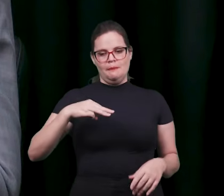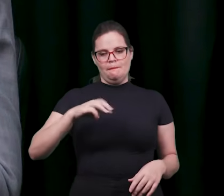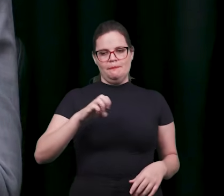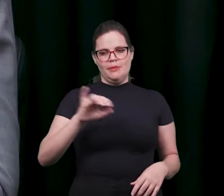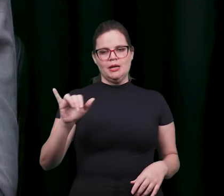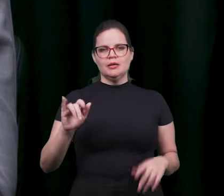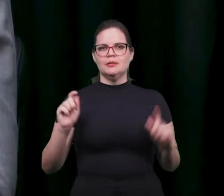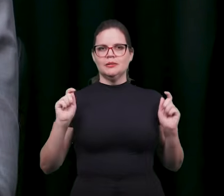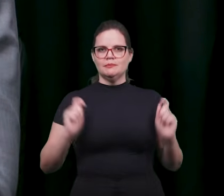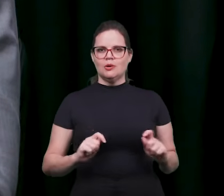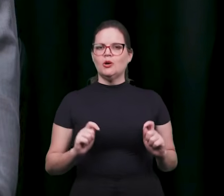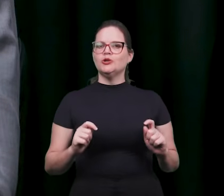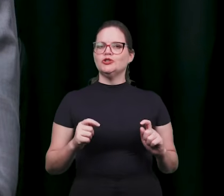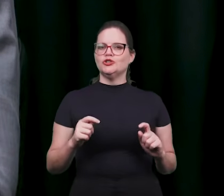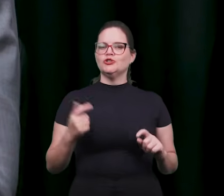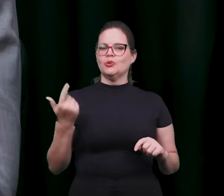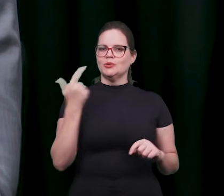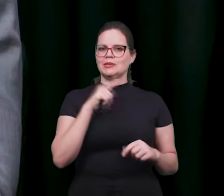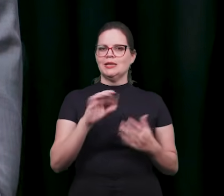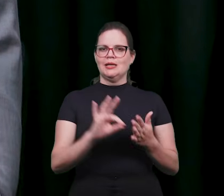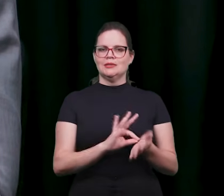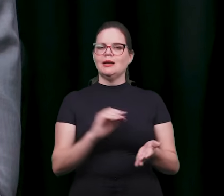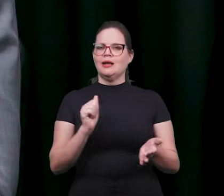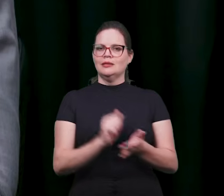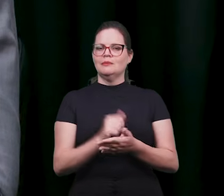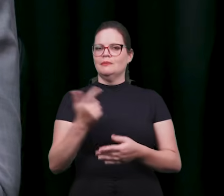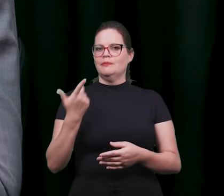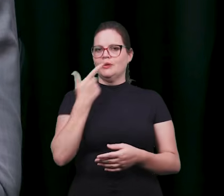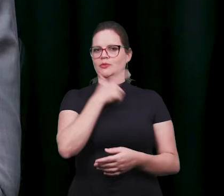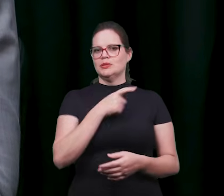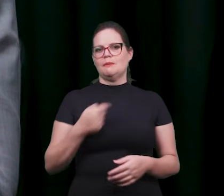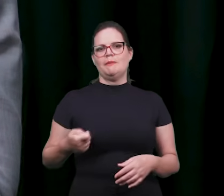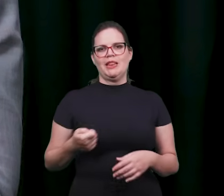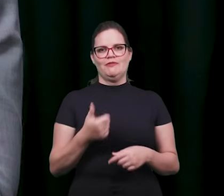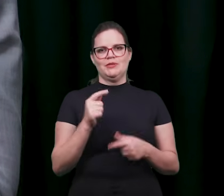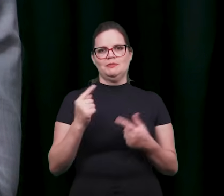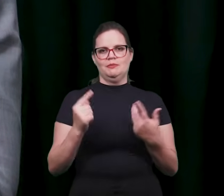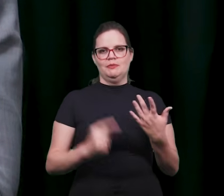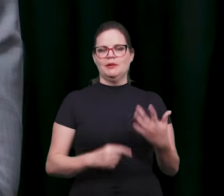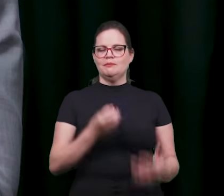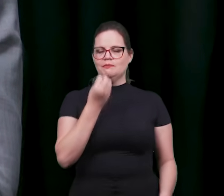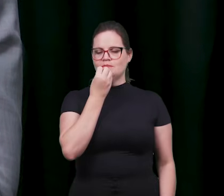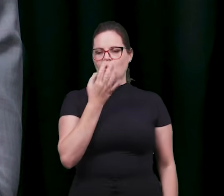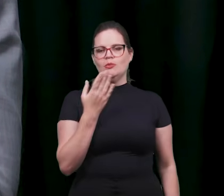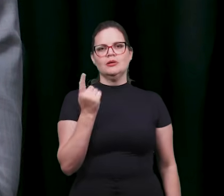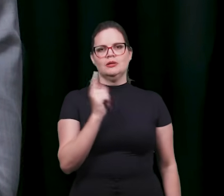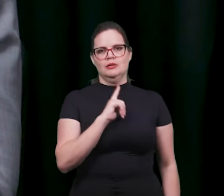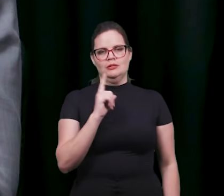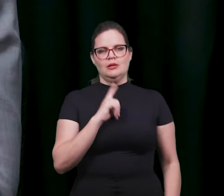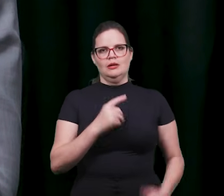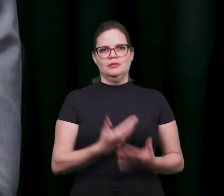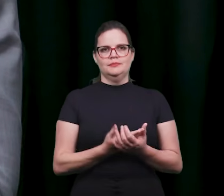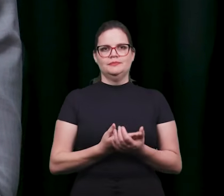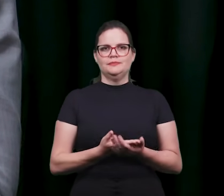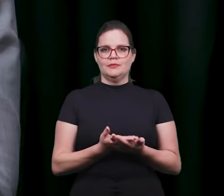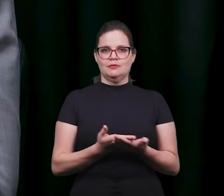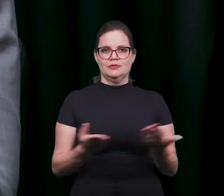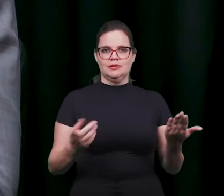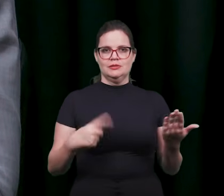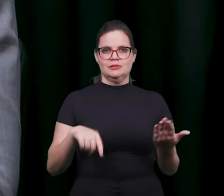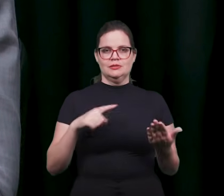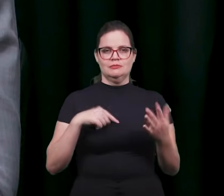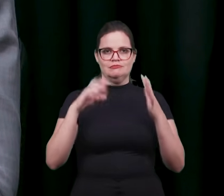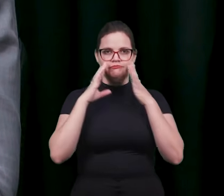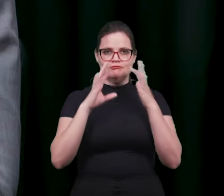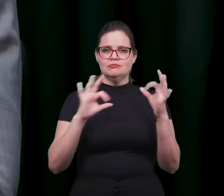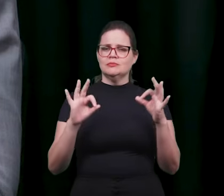empresário, você microempreendedor, possa se formalizar para ter acesso a tantas coisas que nós dissemos, né? Você que está nos escutando